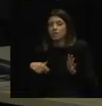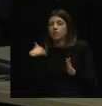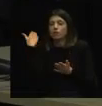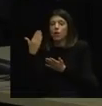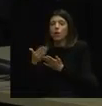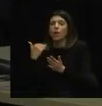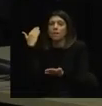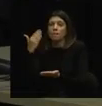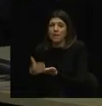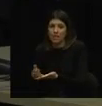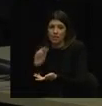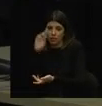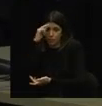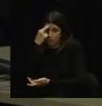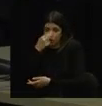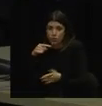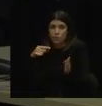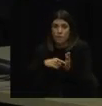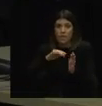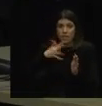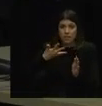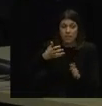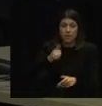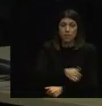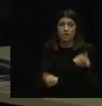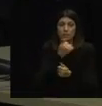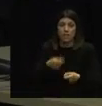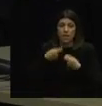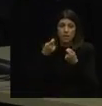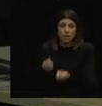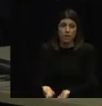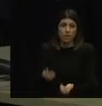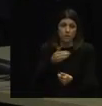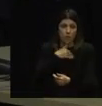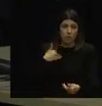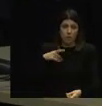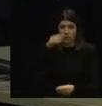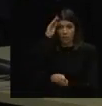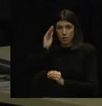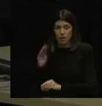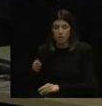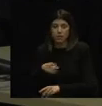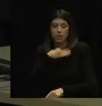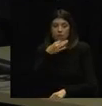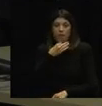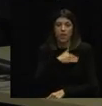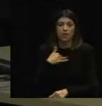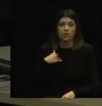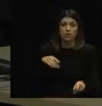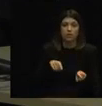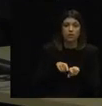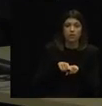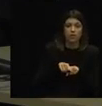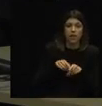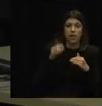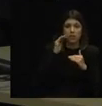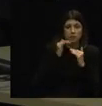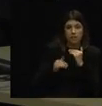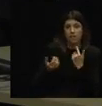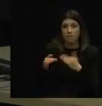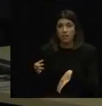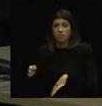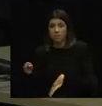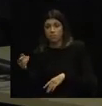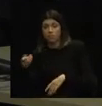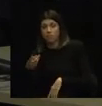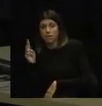a ir. O Pilar 5, uma cidade que investe em saúde e educação, fala em saúde acessível, mas PSD e CDS decidem deslocar